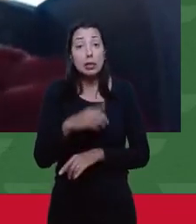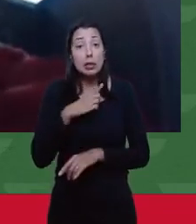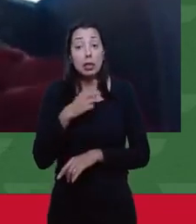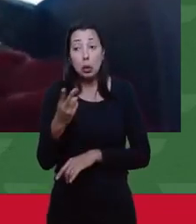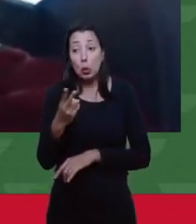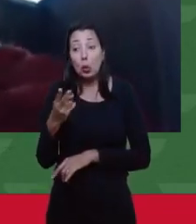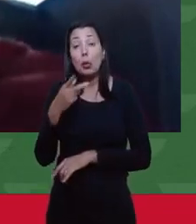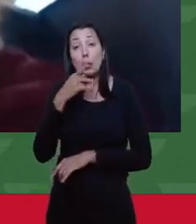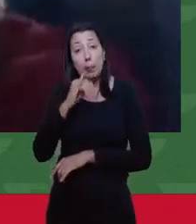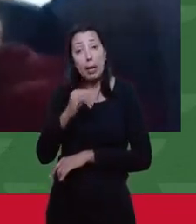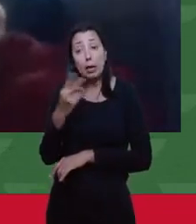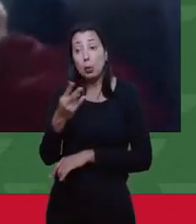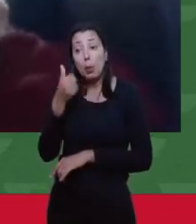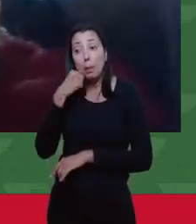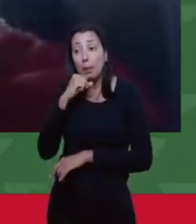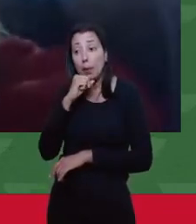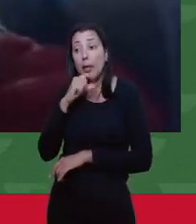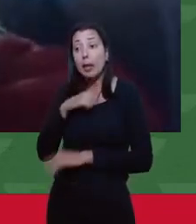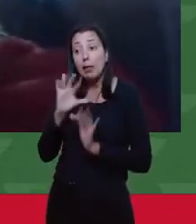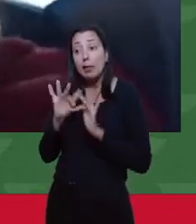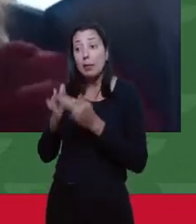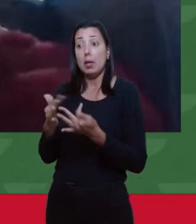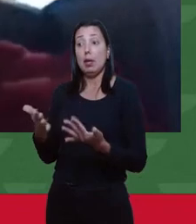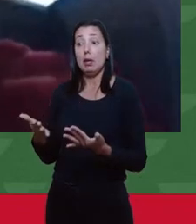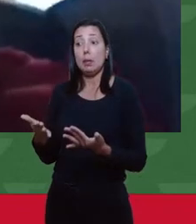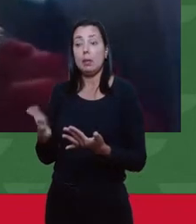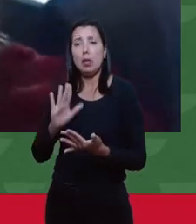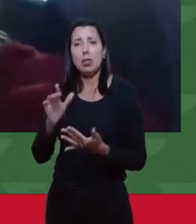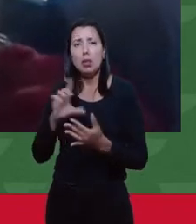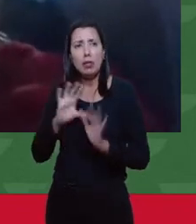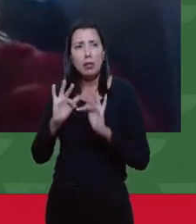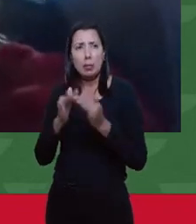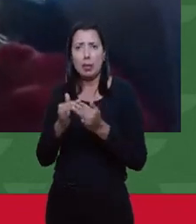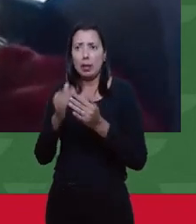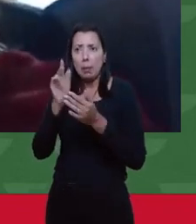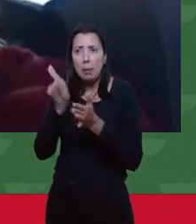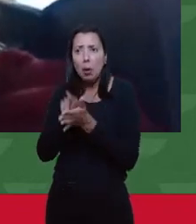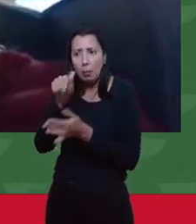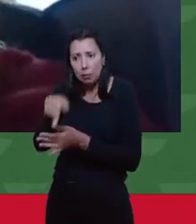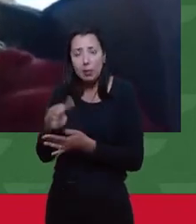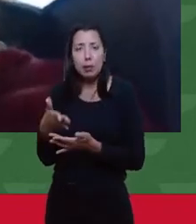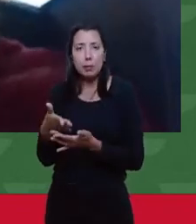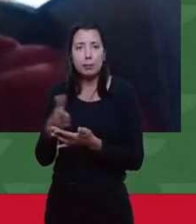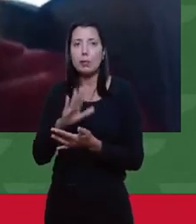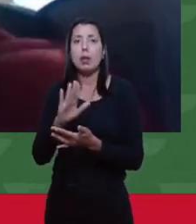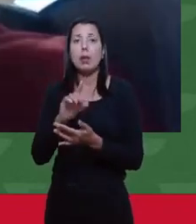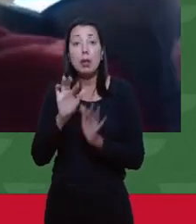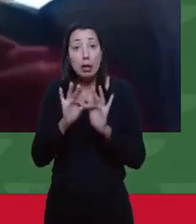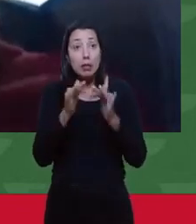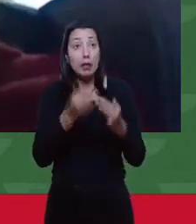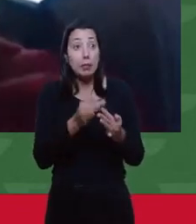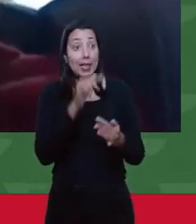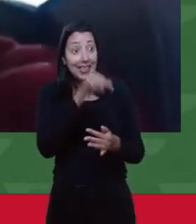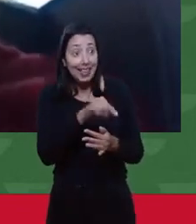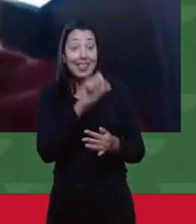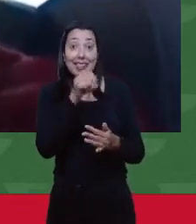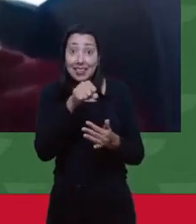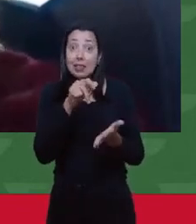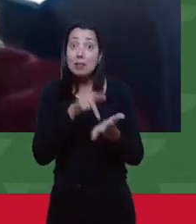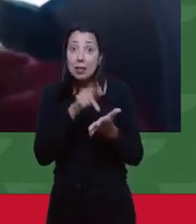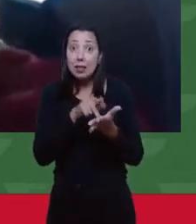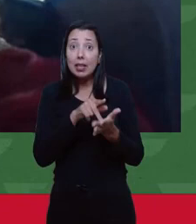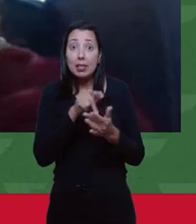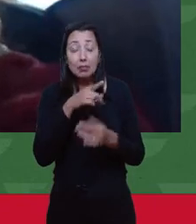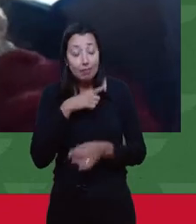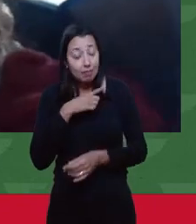2 pais, ela vai ter 2 mães, mas ela vai ter uma família. Essa é a família dela. Não é a família dela, é a família